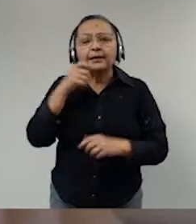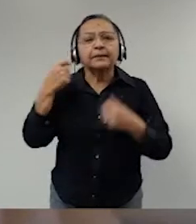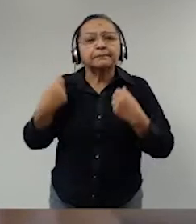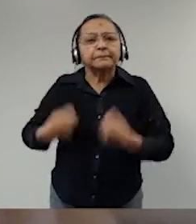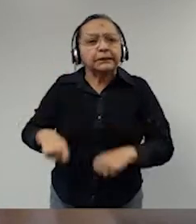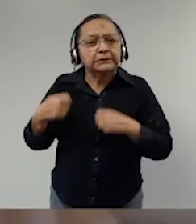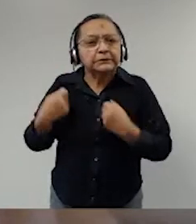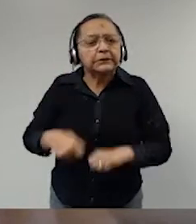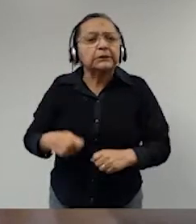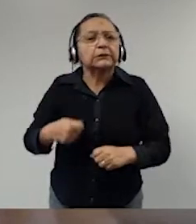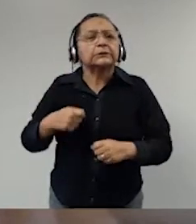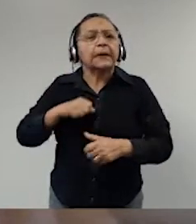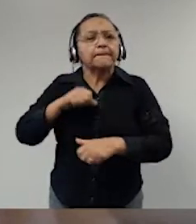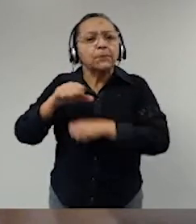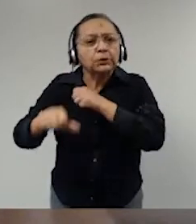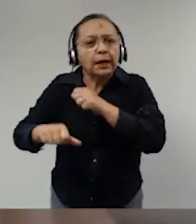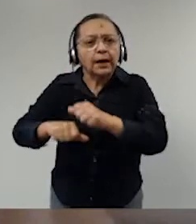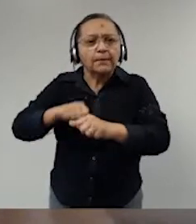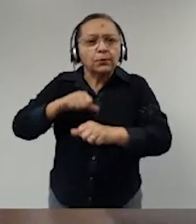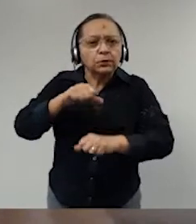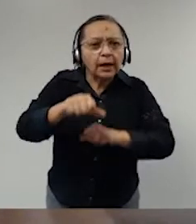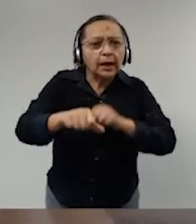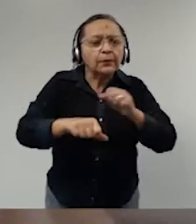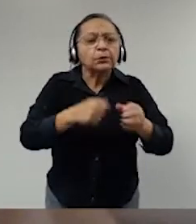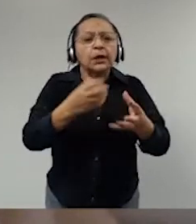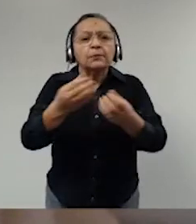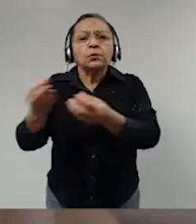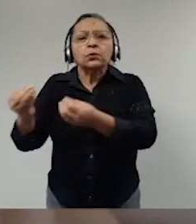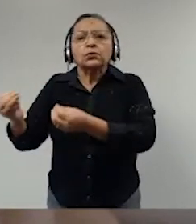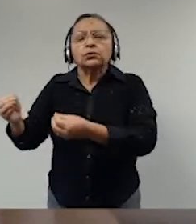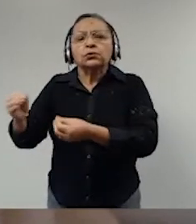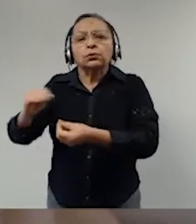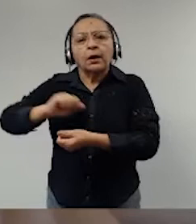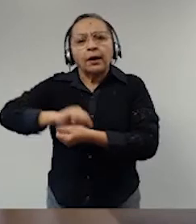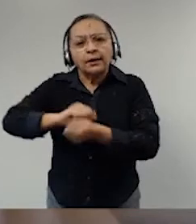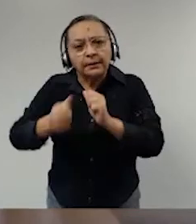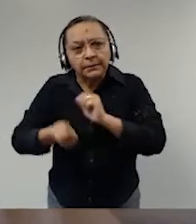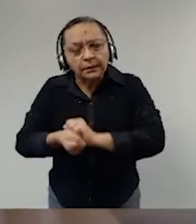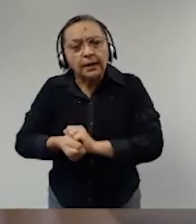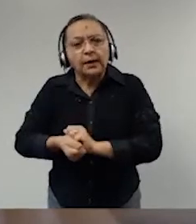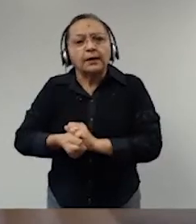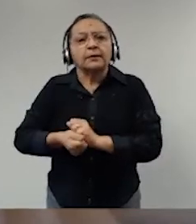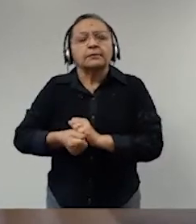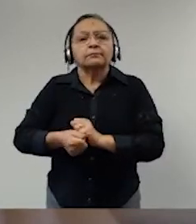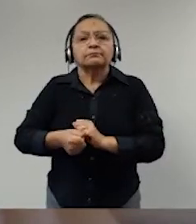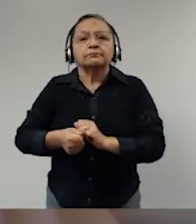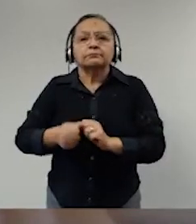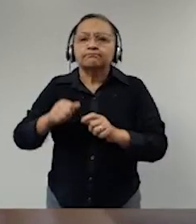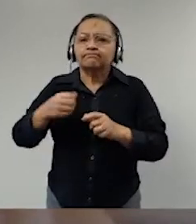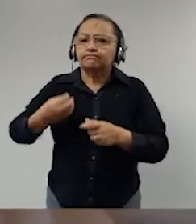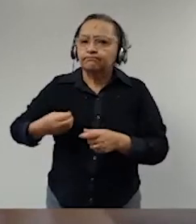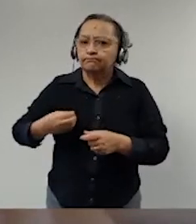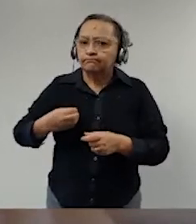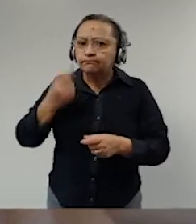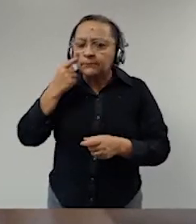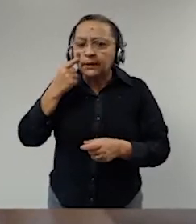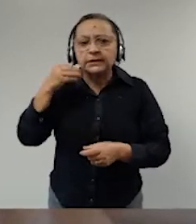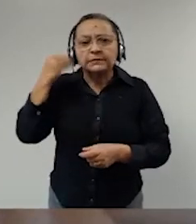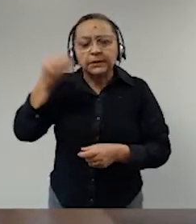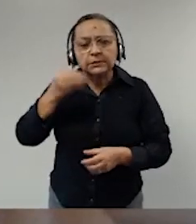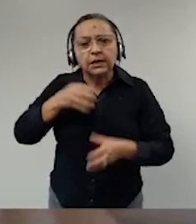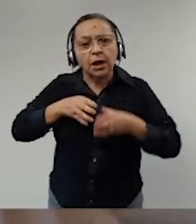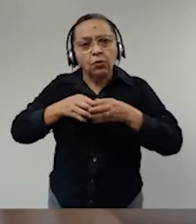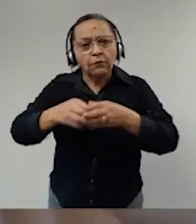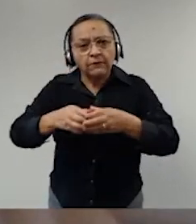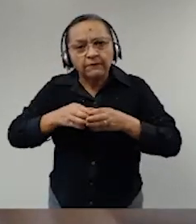a transformação e conviver com a diversidade que existe no país. Nós não estamos falando de uma minoria, nós estamos